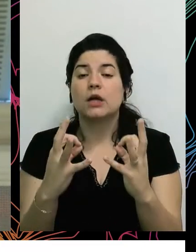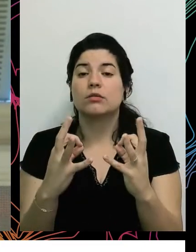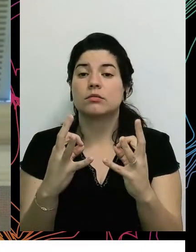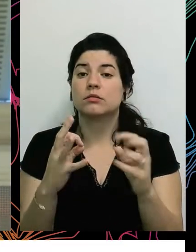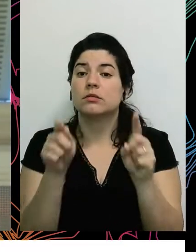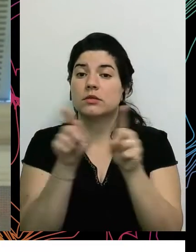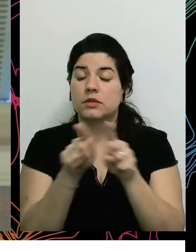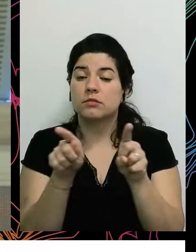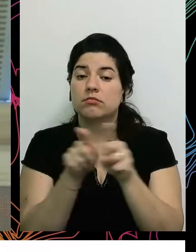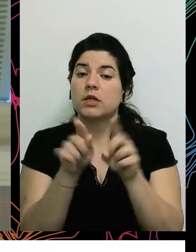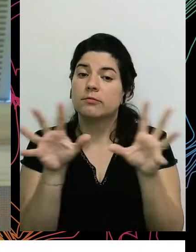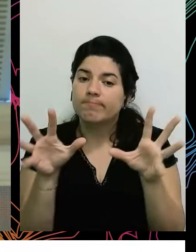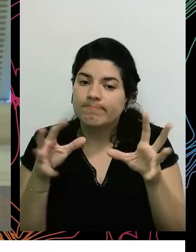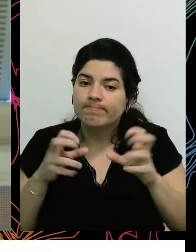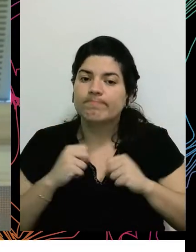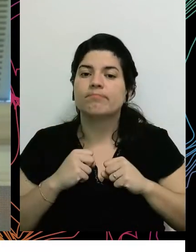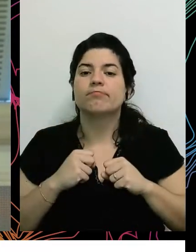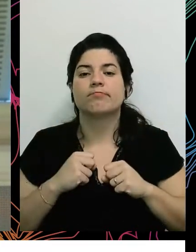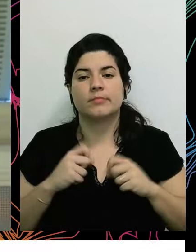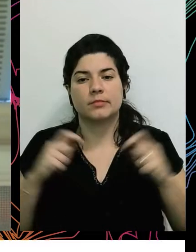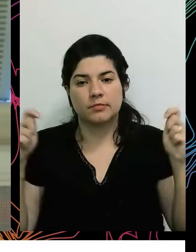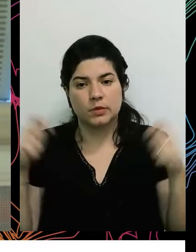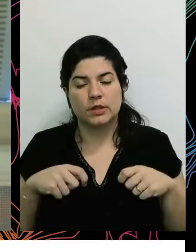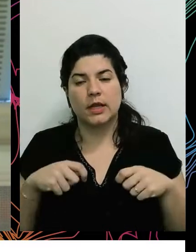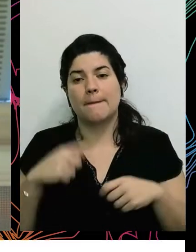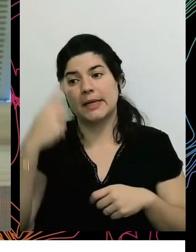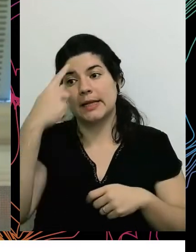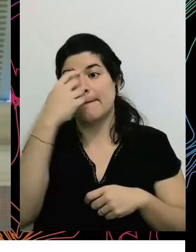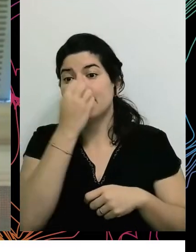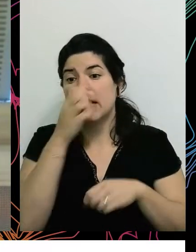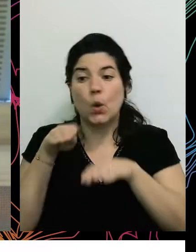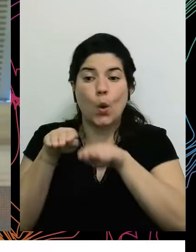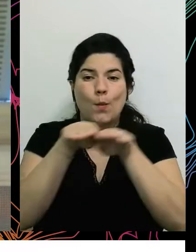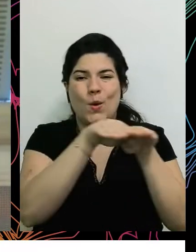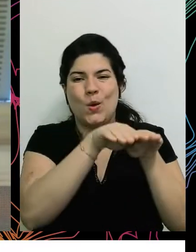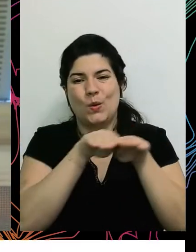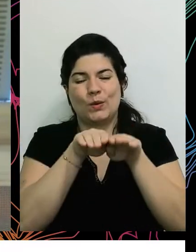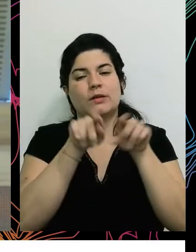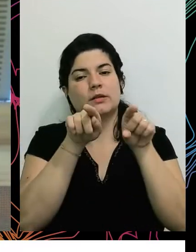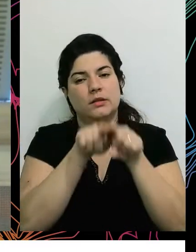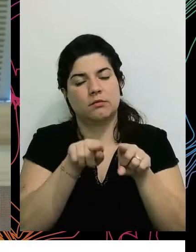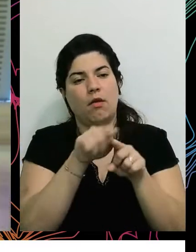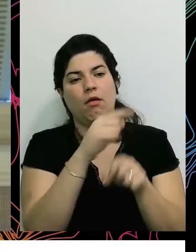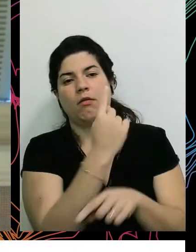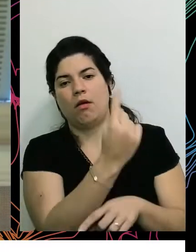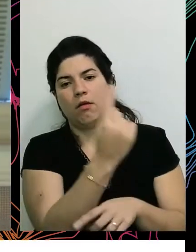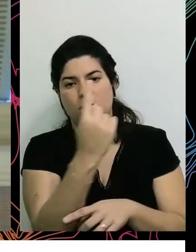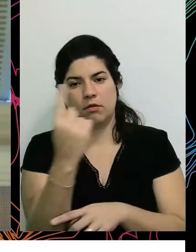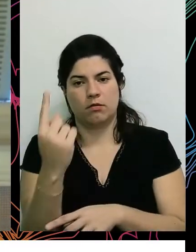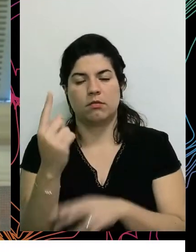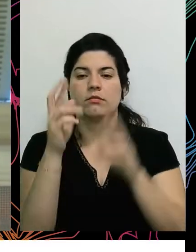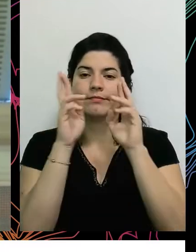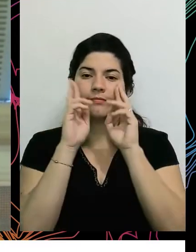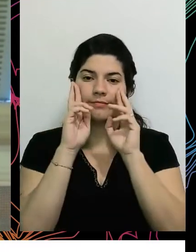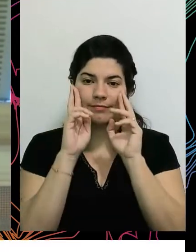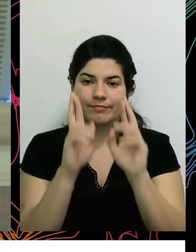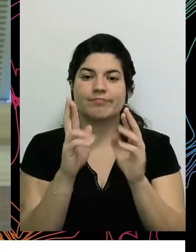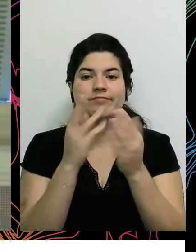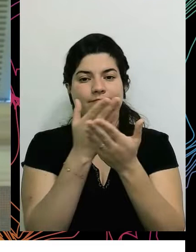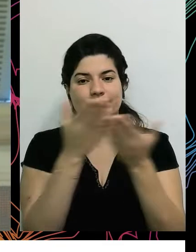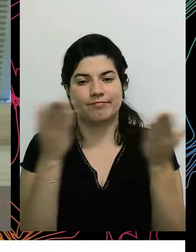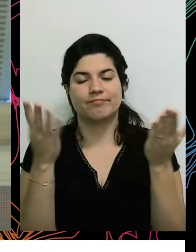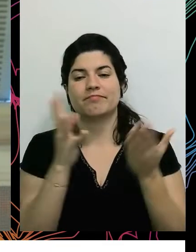a concórdia, o bem comum, e não tanto o bem individual e as estrelas que vocês conhecem,